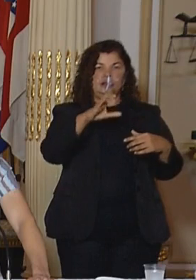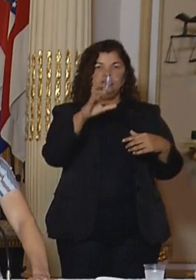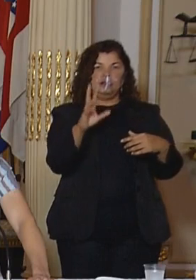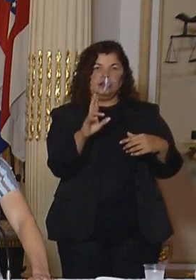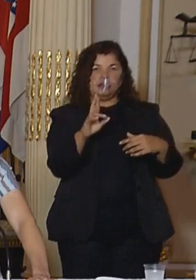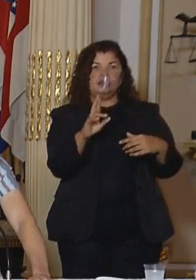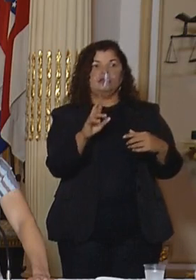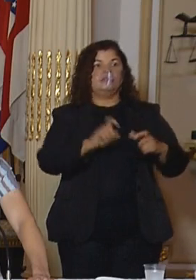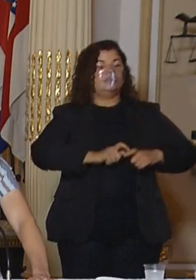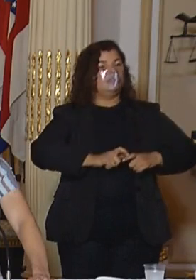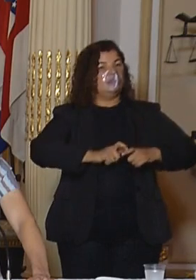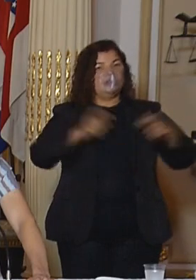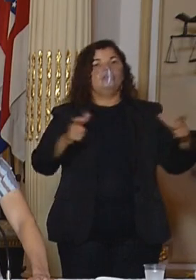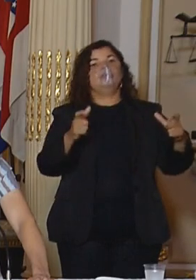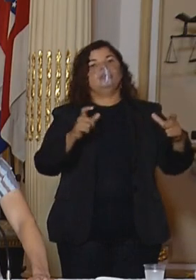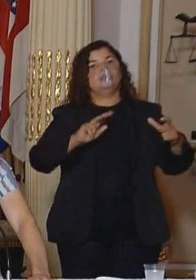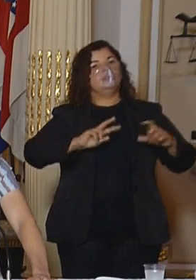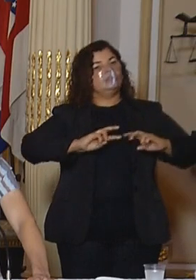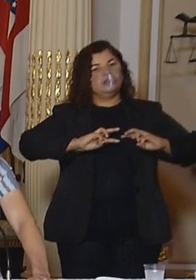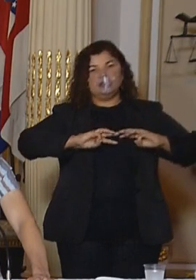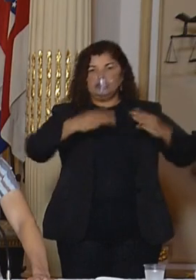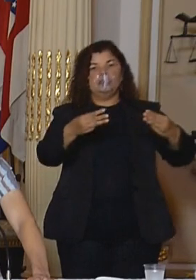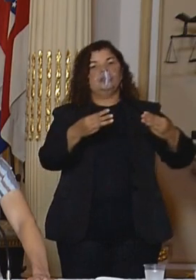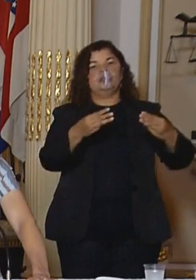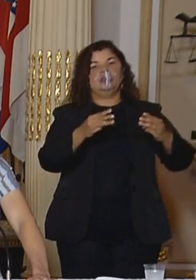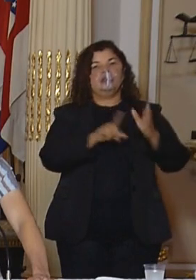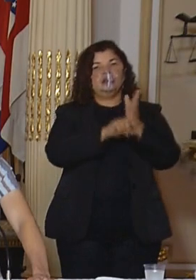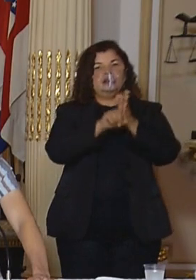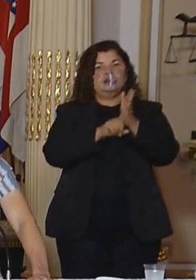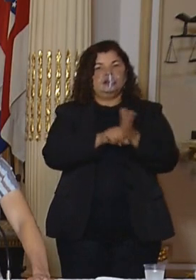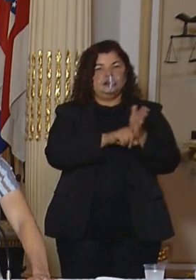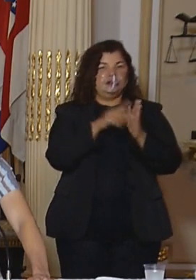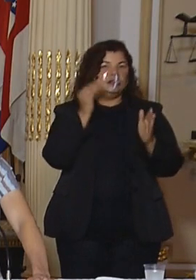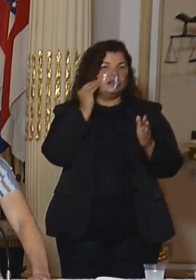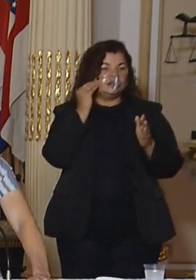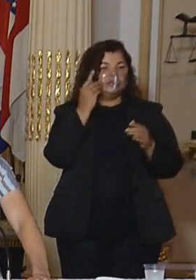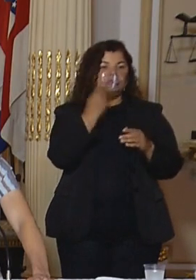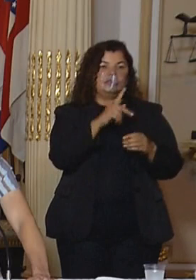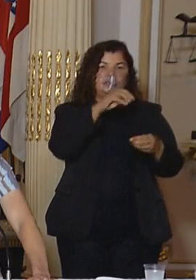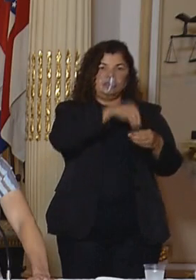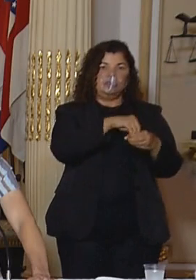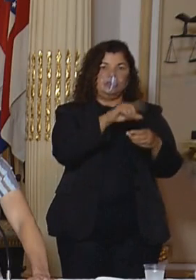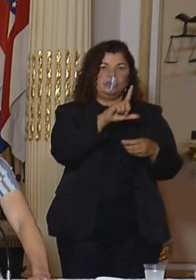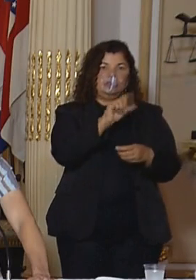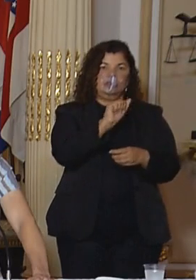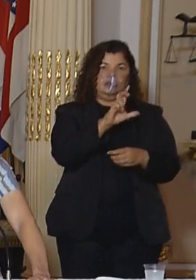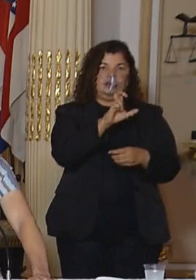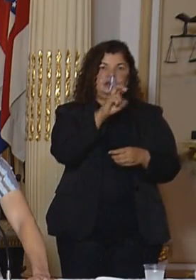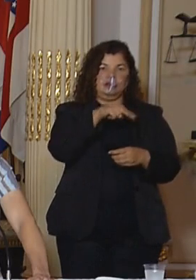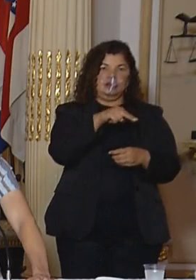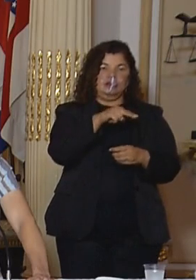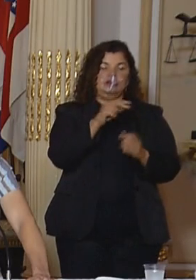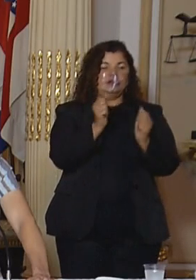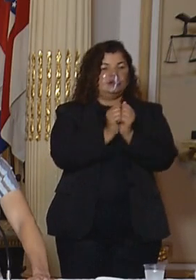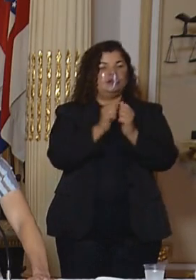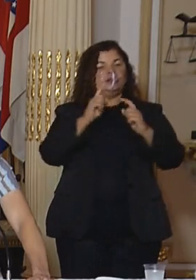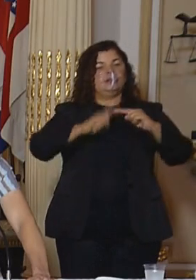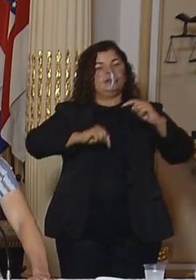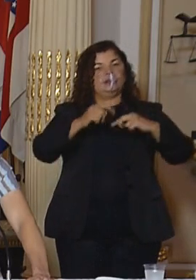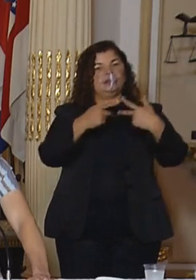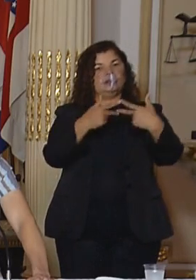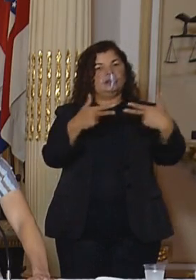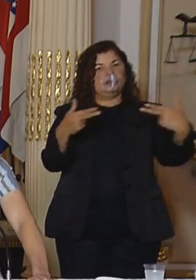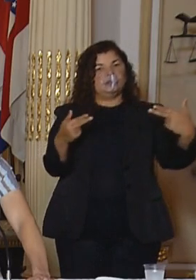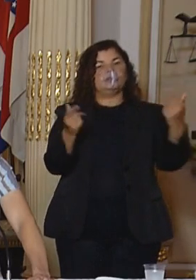deverá triplicar a nossa capacidade de fazer exames aqui no LACEN, junto com insumos que vão permitir